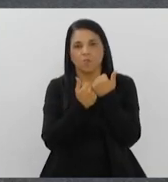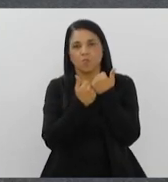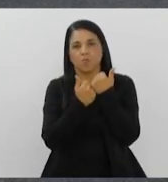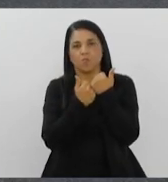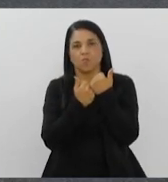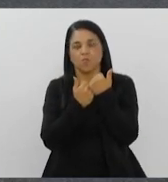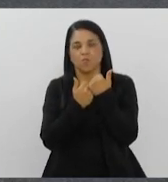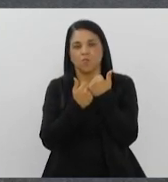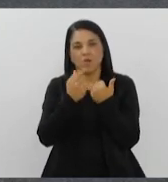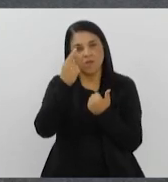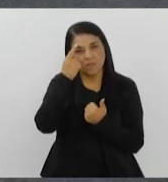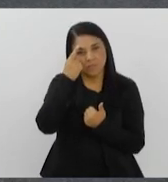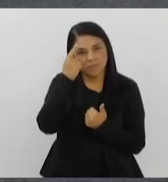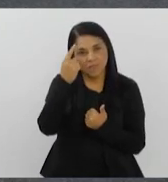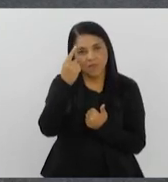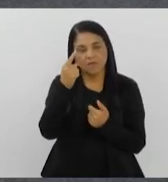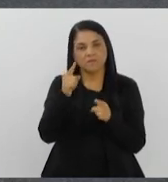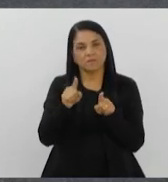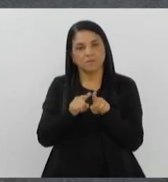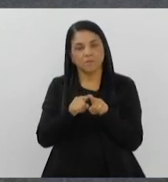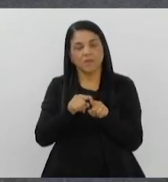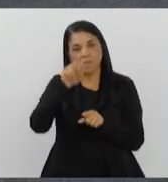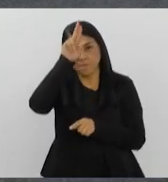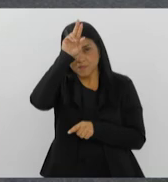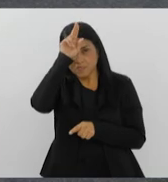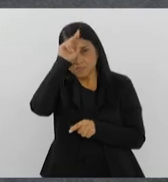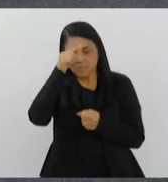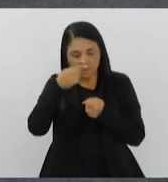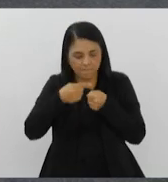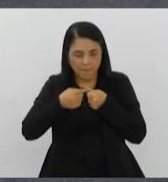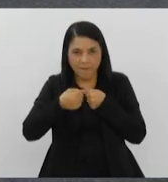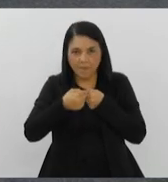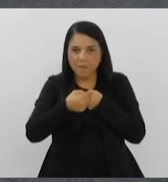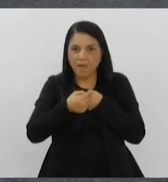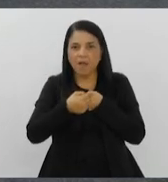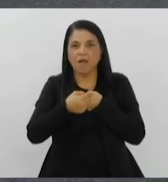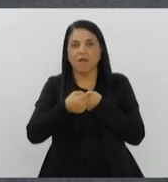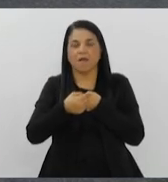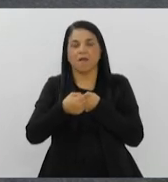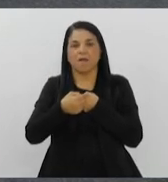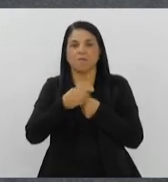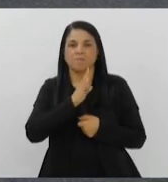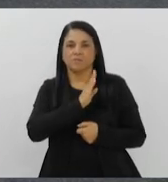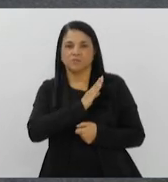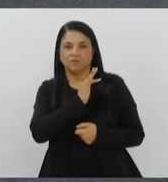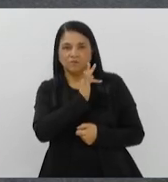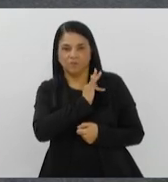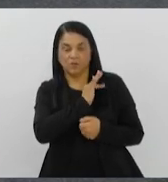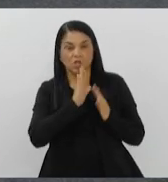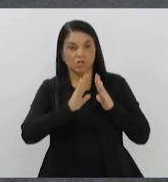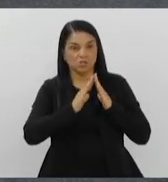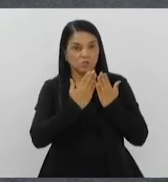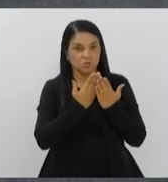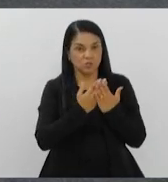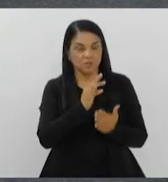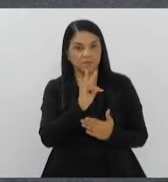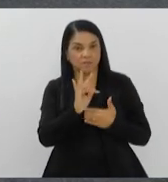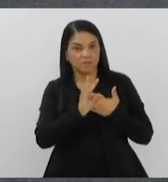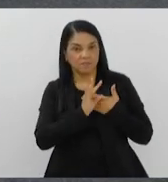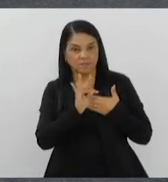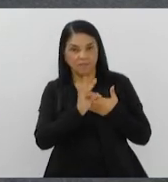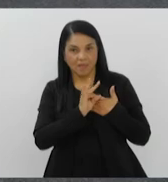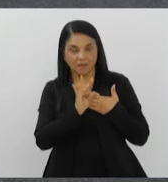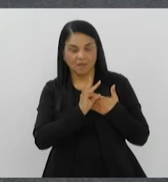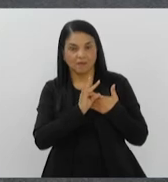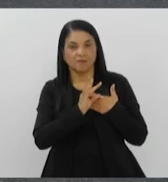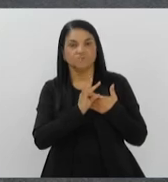essa ideia de levar também para Mesquita, na Baixada Fluminense, a Escola Técnica de Agroecologia e Meio Ambiente, até